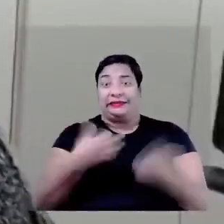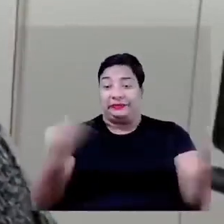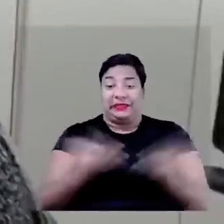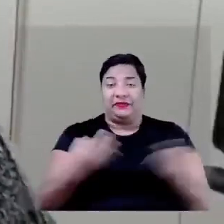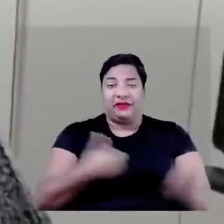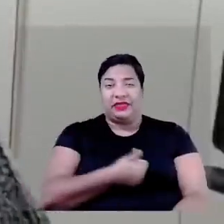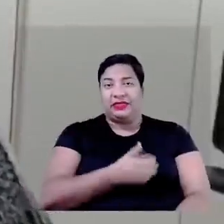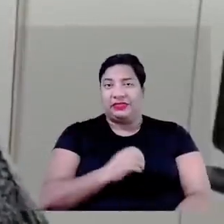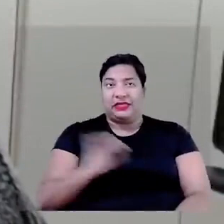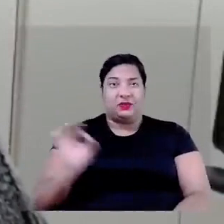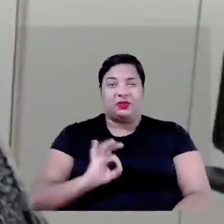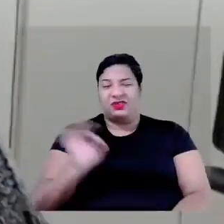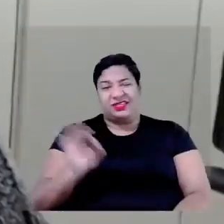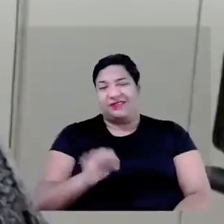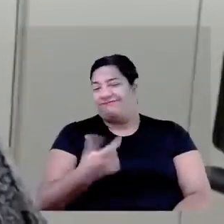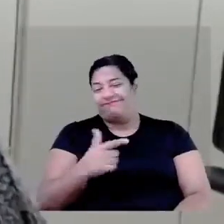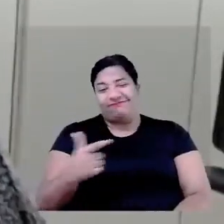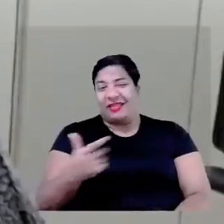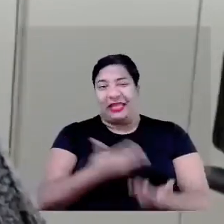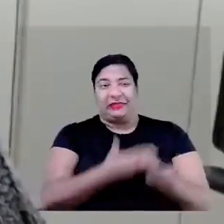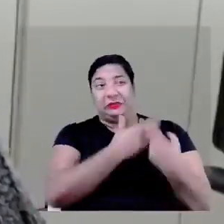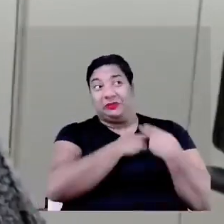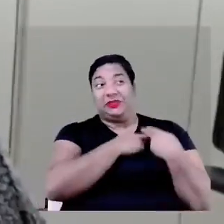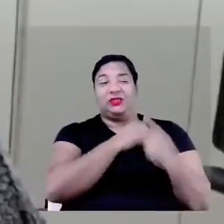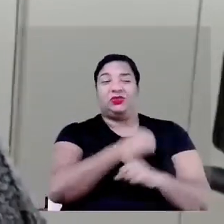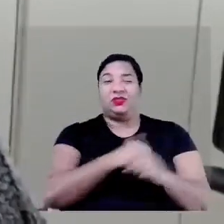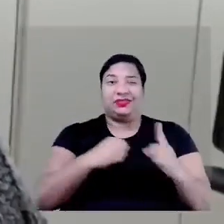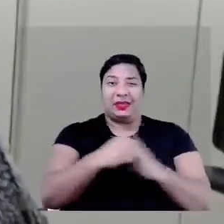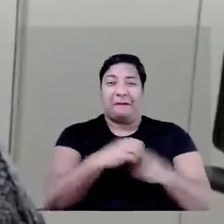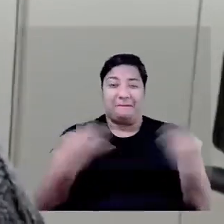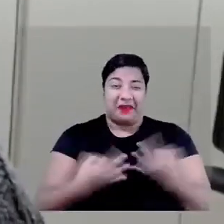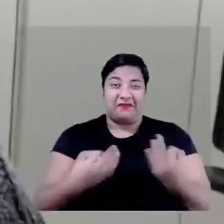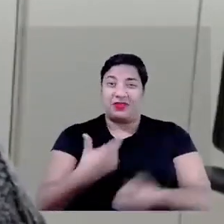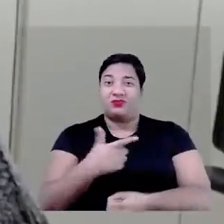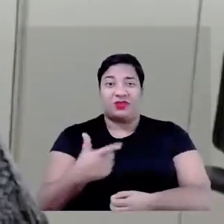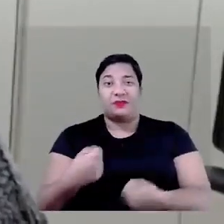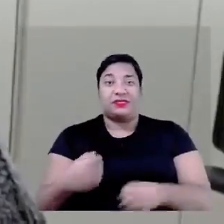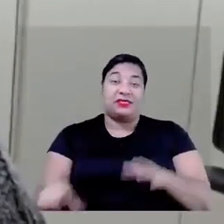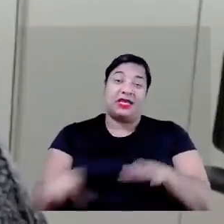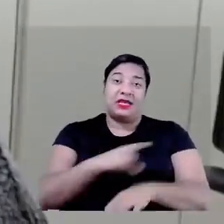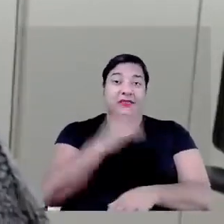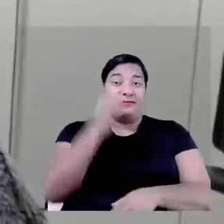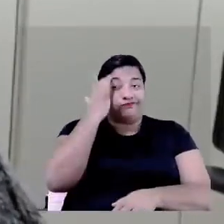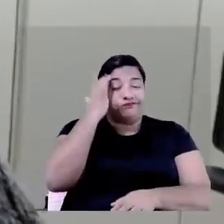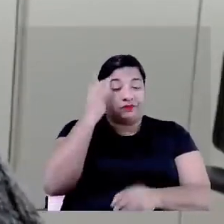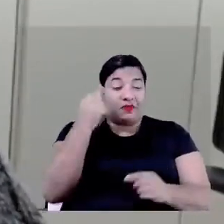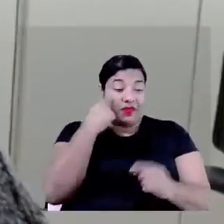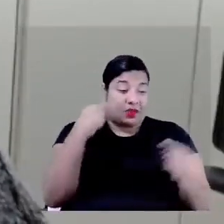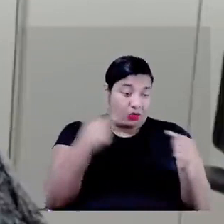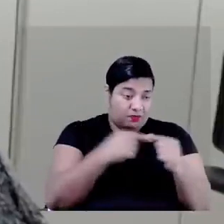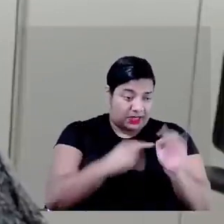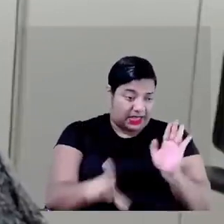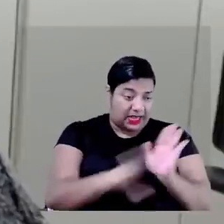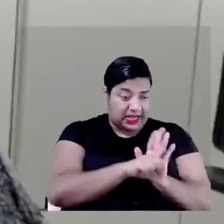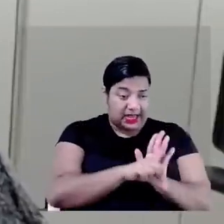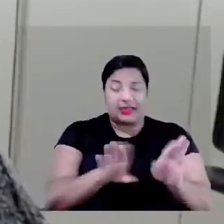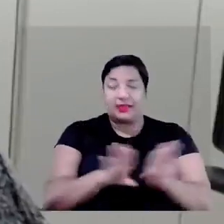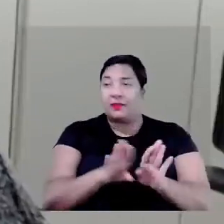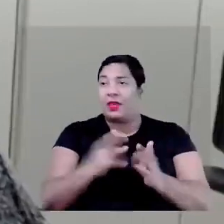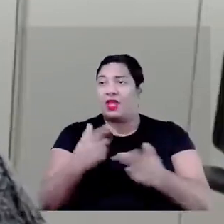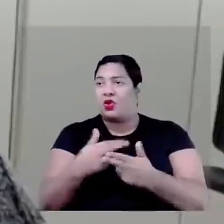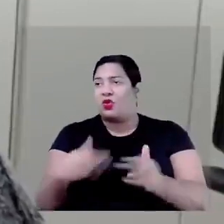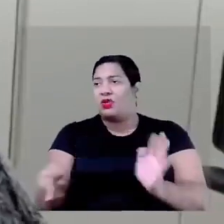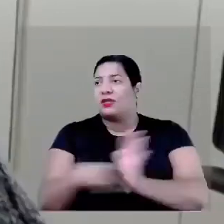socialmente responsáveis, etc. Então, são ponderações que a gente tem que fazer amparado na legislação e em ferramentas que o próprio mercado